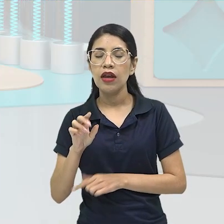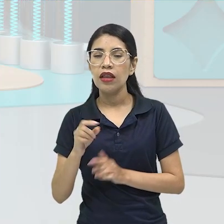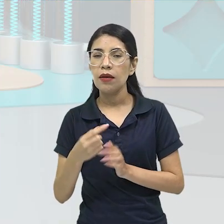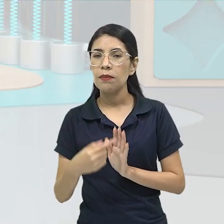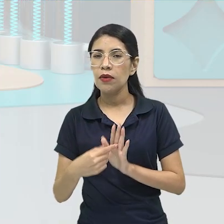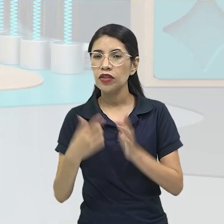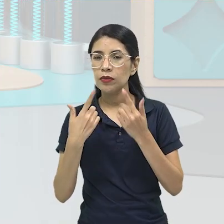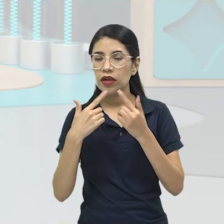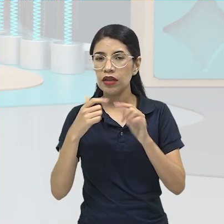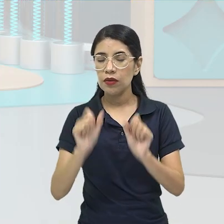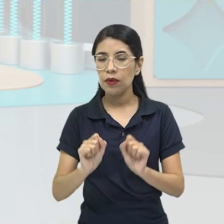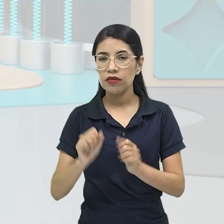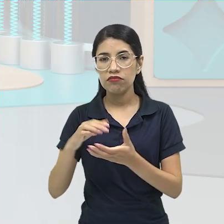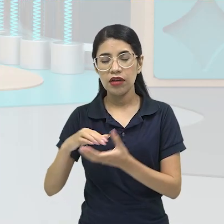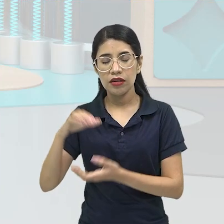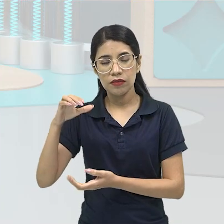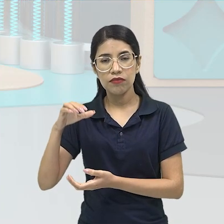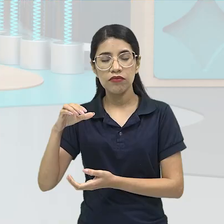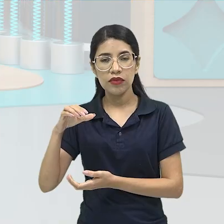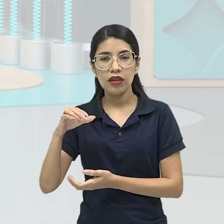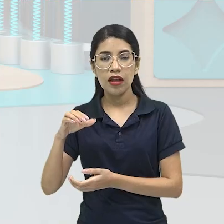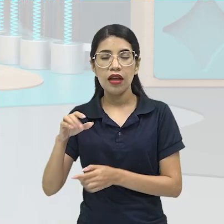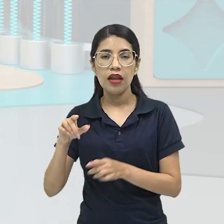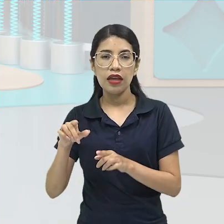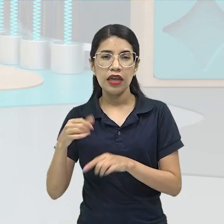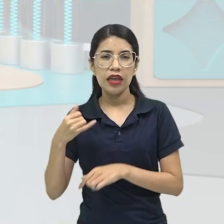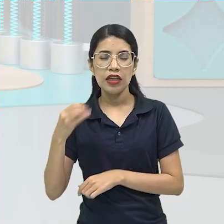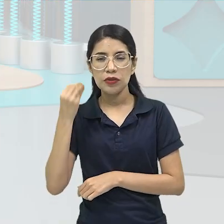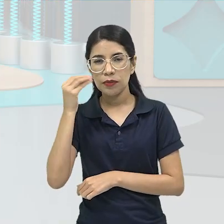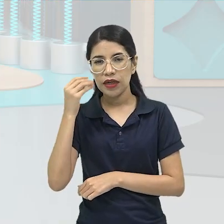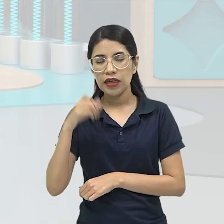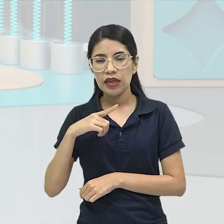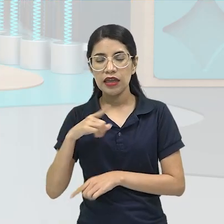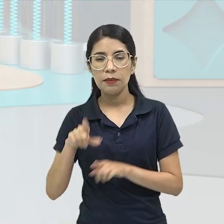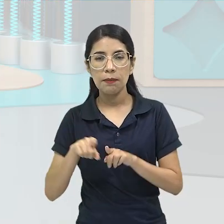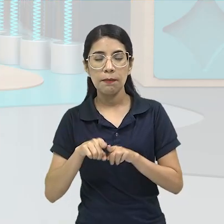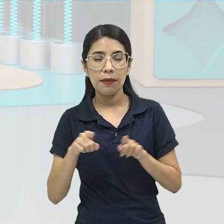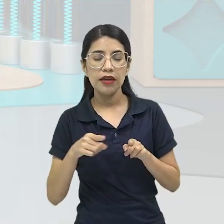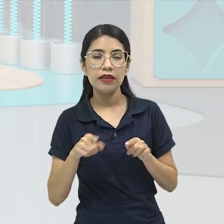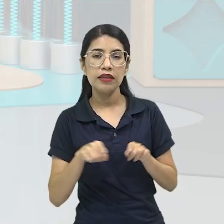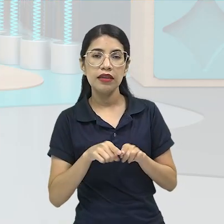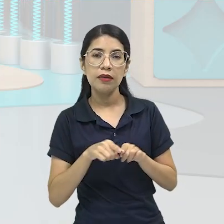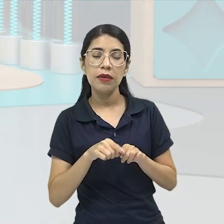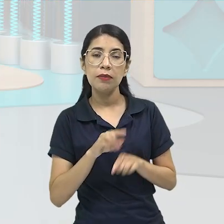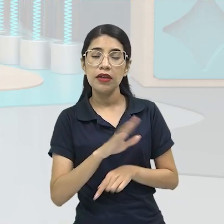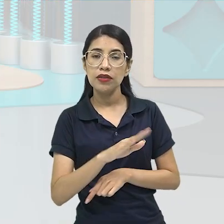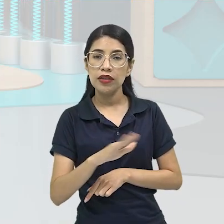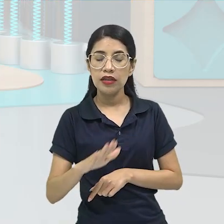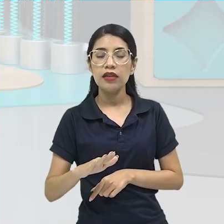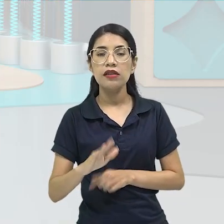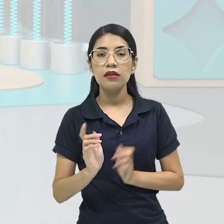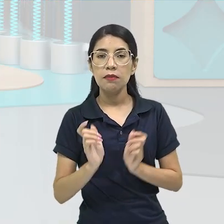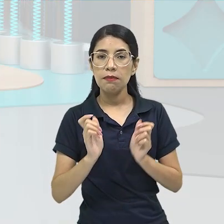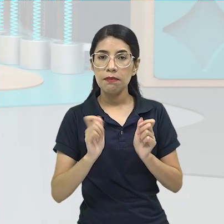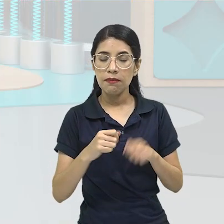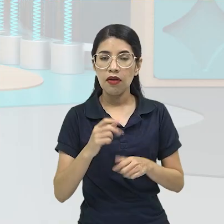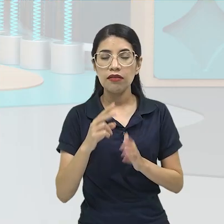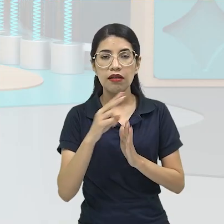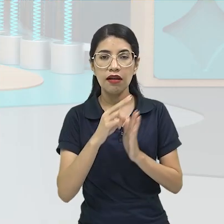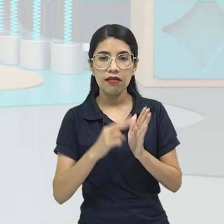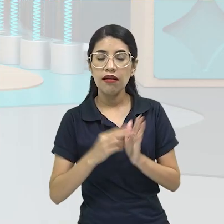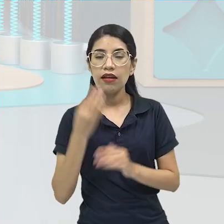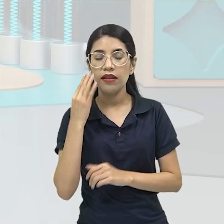essa linguagem não só para um adulto, né, mais vivido, consiga entender, mas inclusive a criança, porque